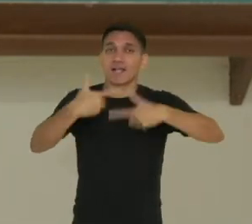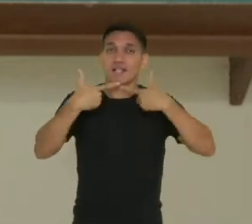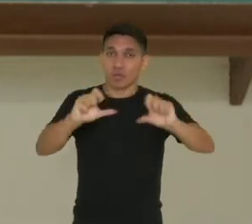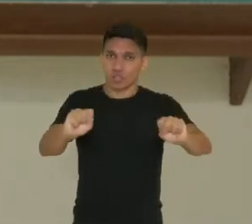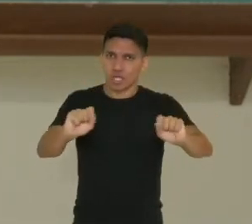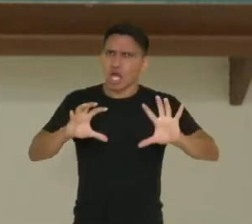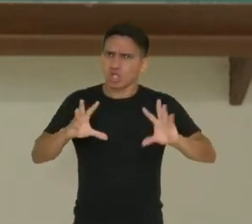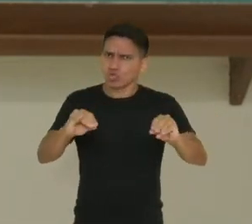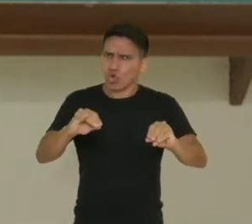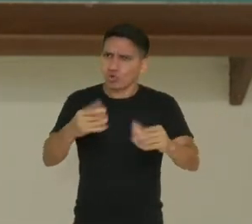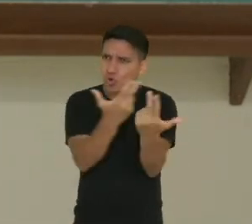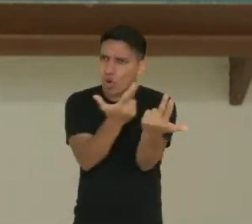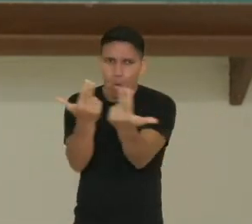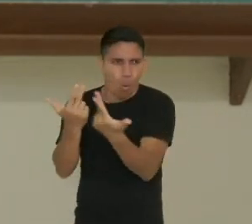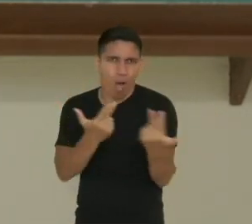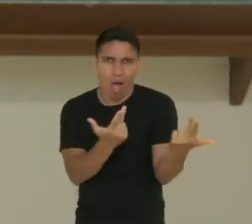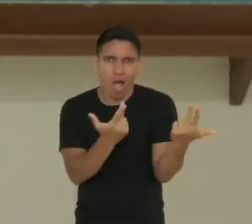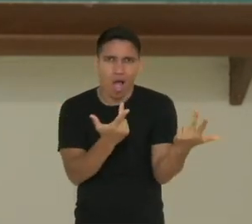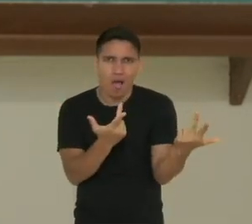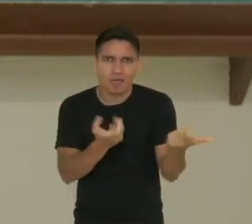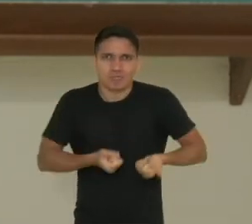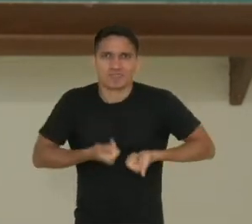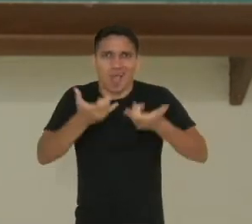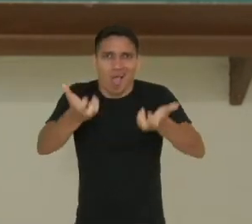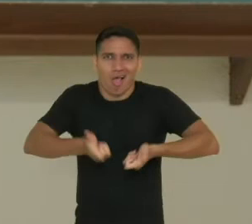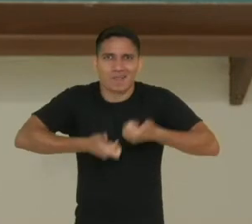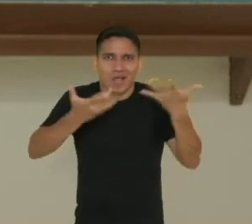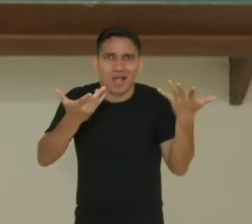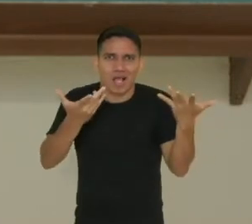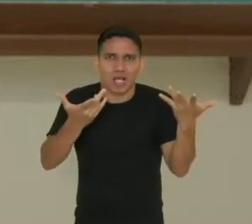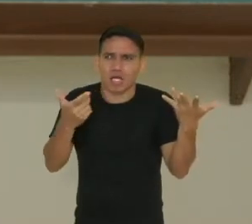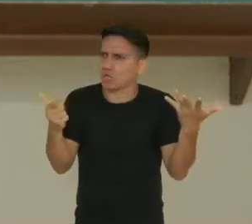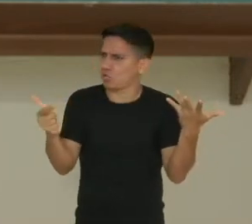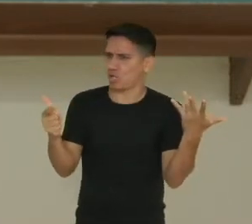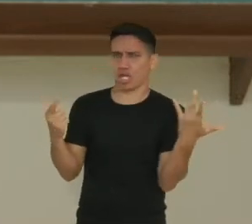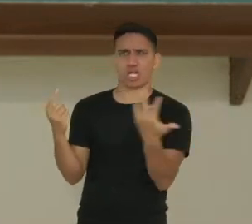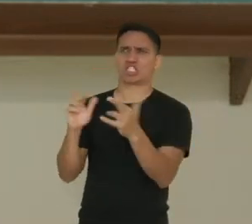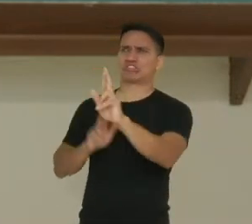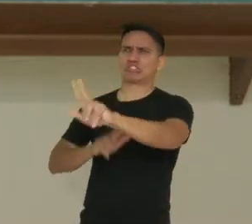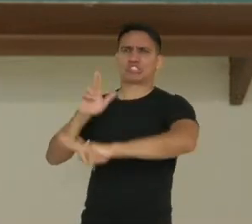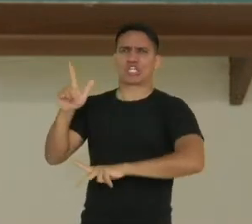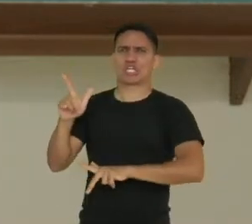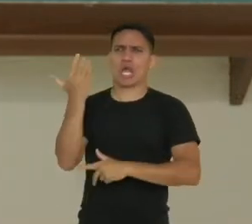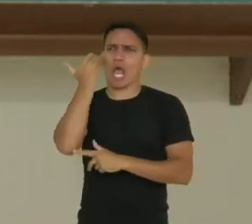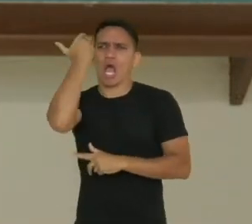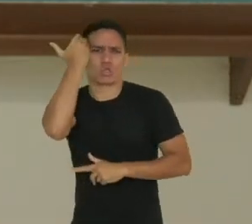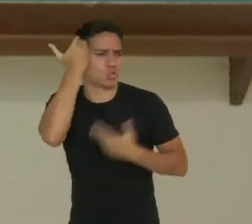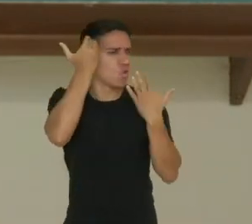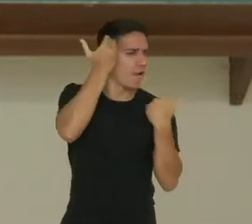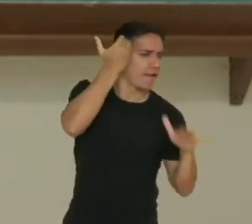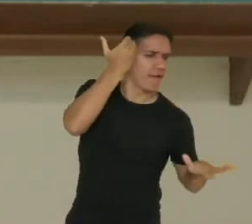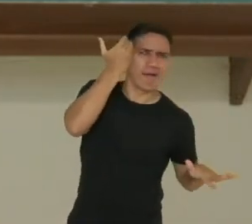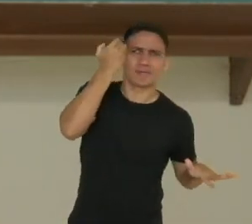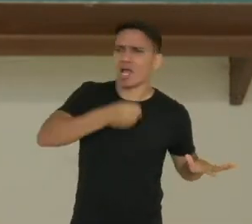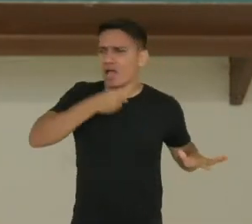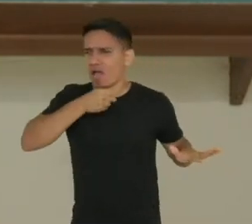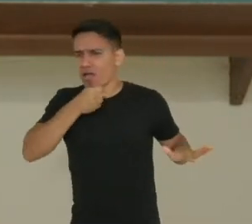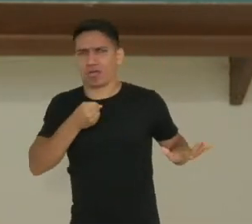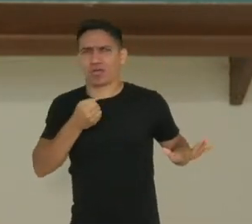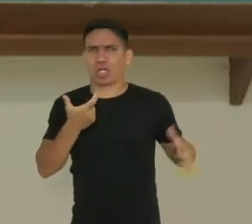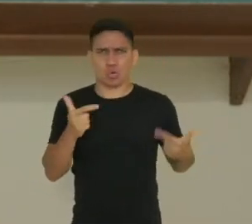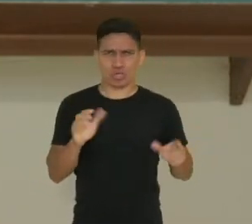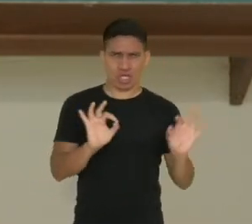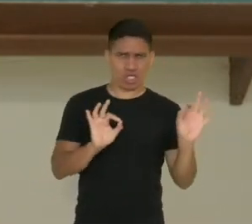igual? Né? Não há diferenças entre um adulto, uma criança, um idoso, não